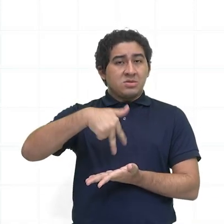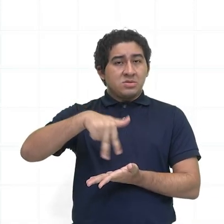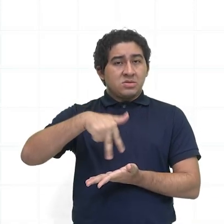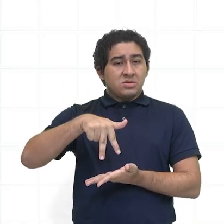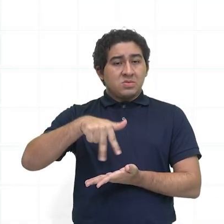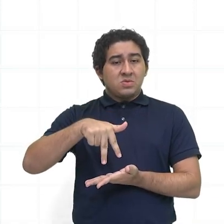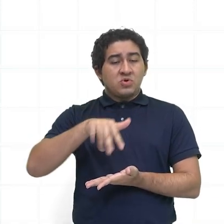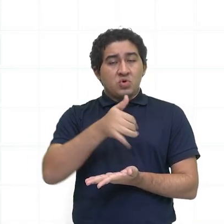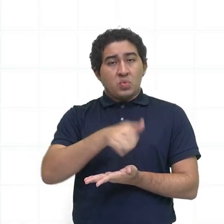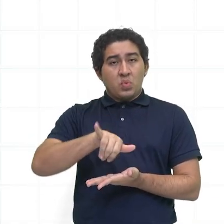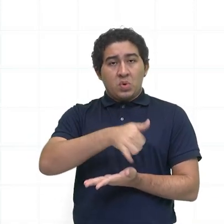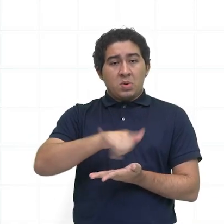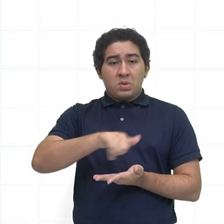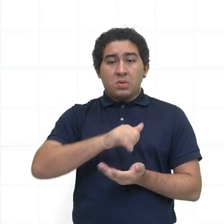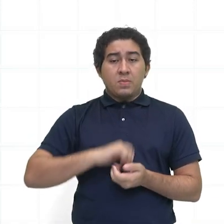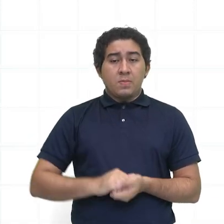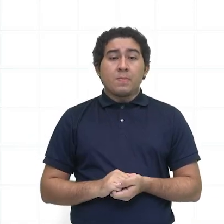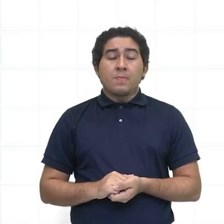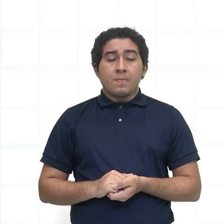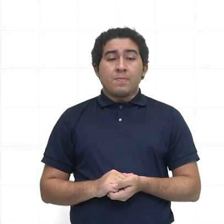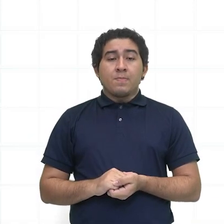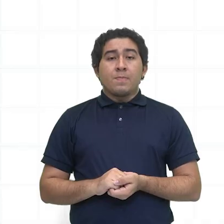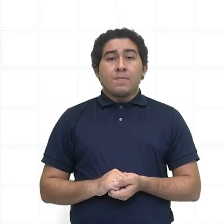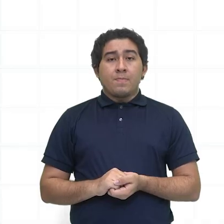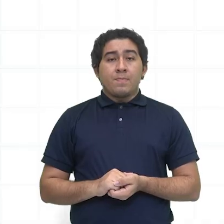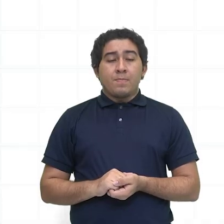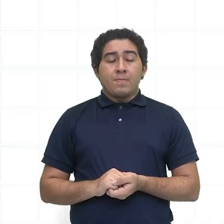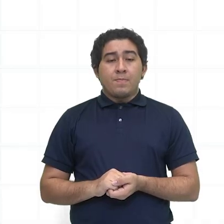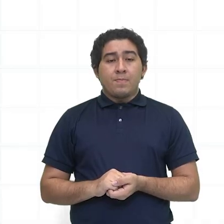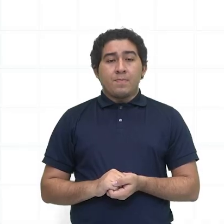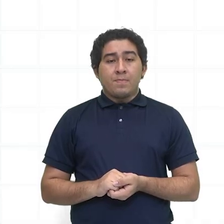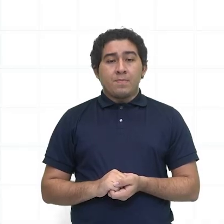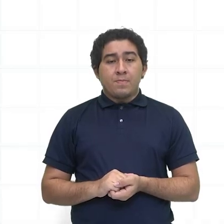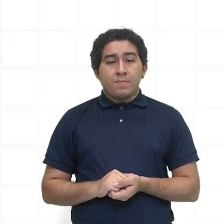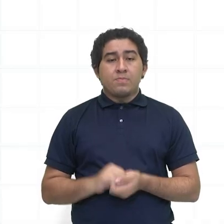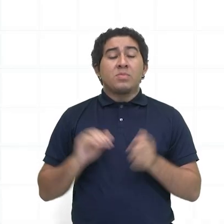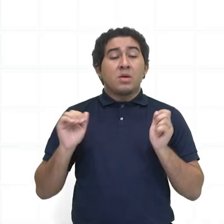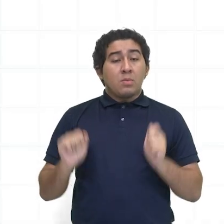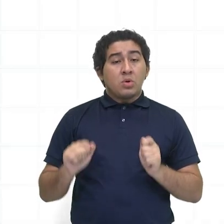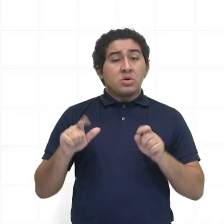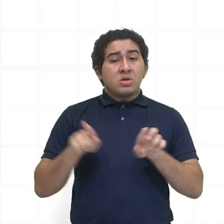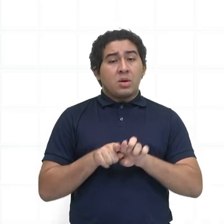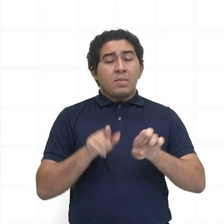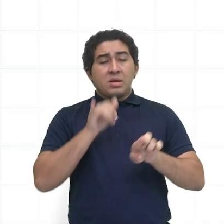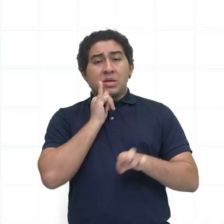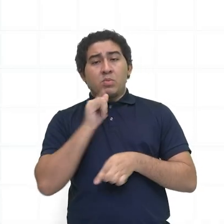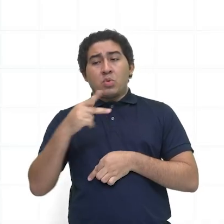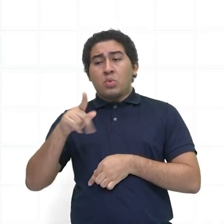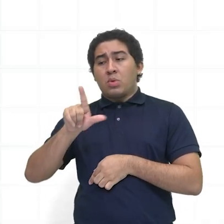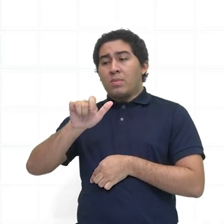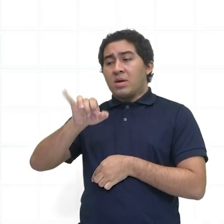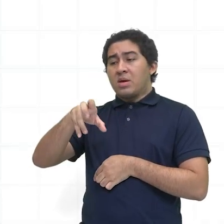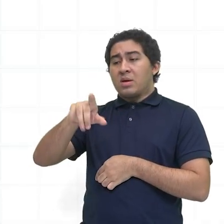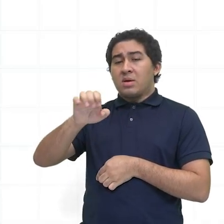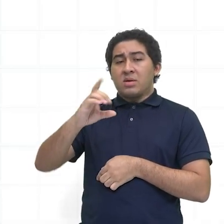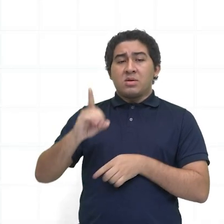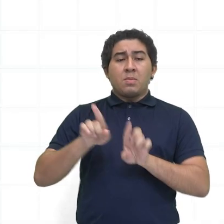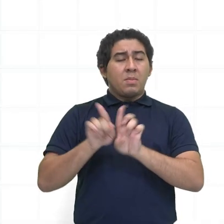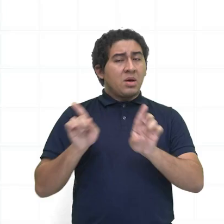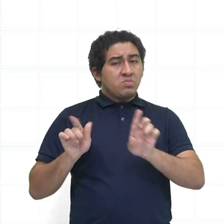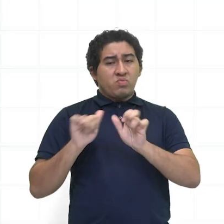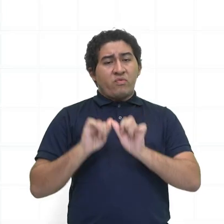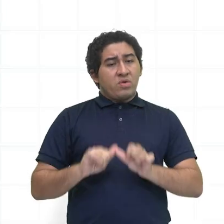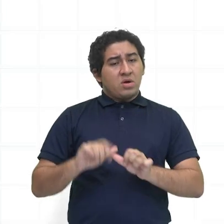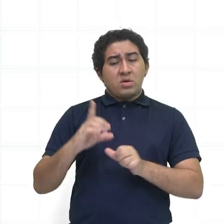toadas, ok? Então, vou completar com danced. Poderia ser também played, nós tocamos, ok? Mas vamos deixar o